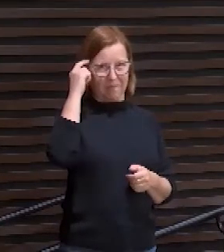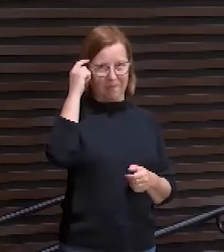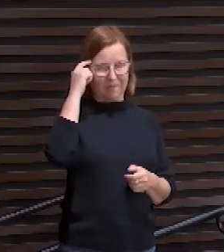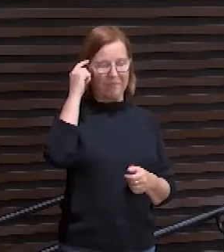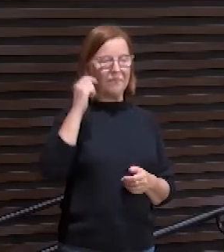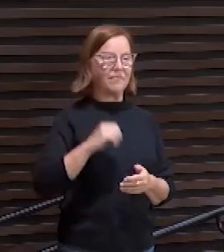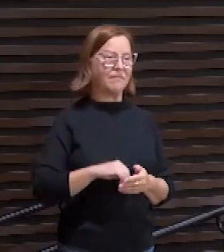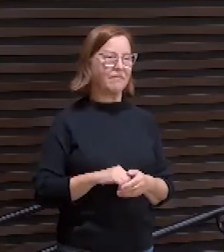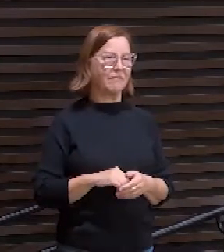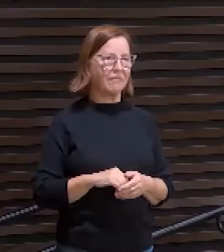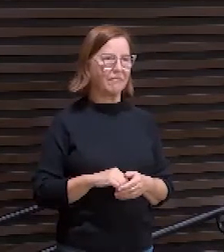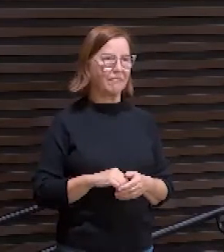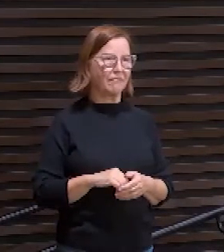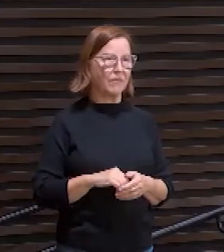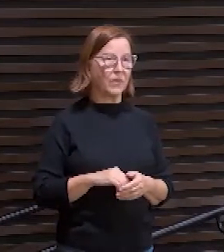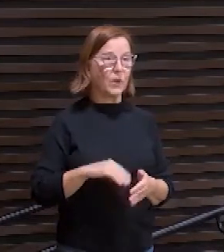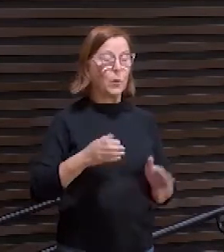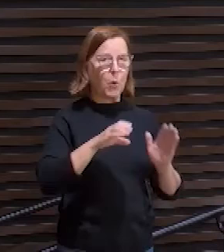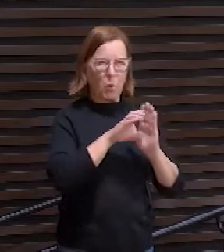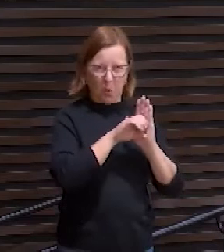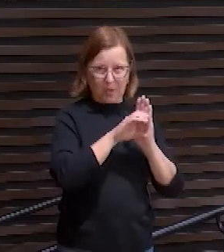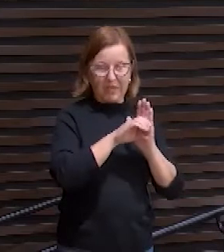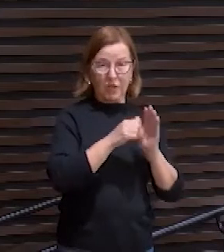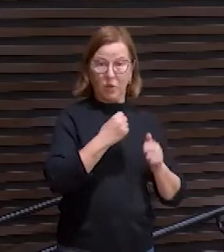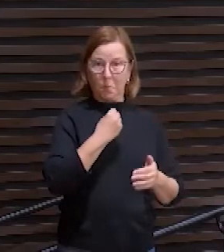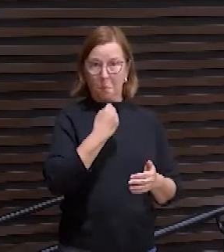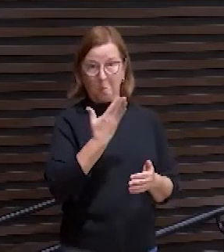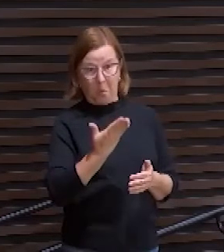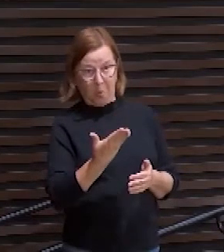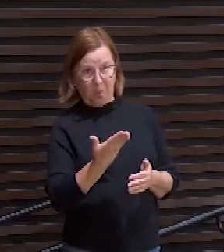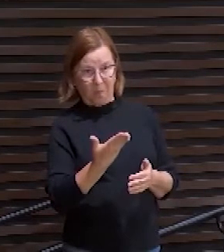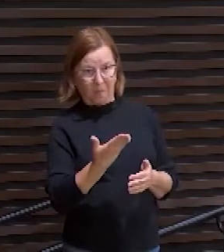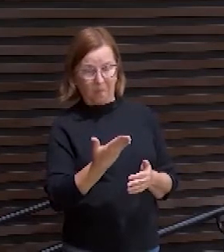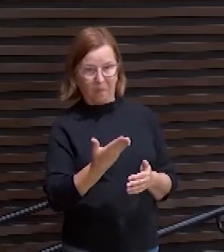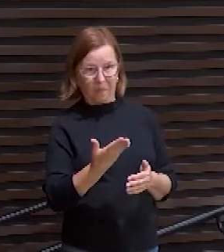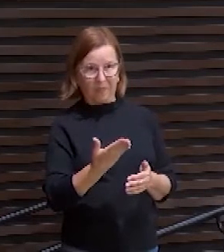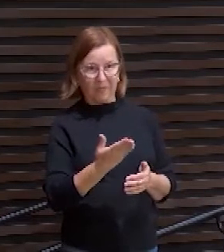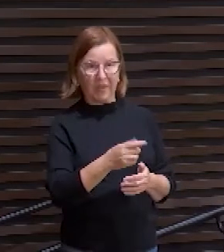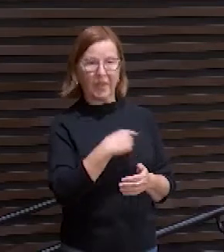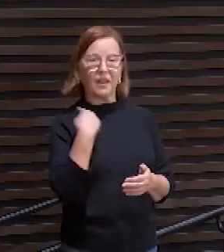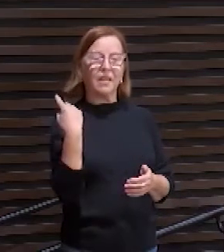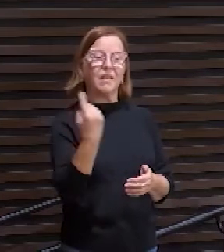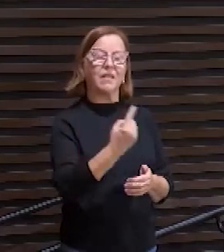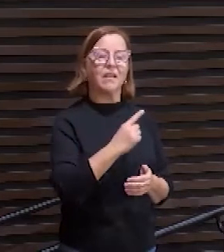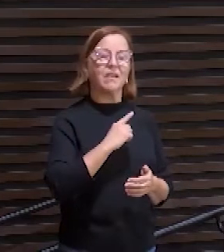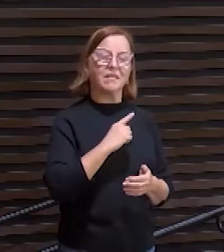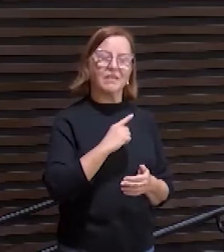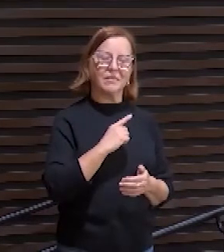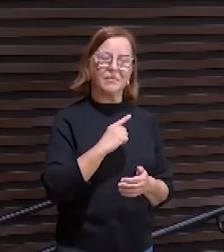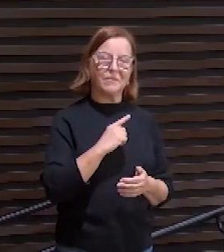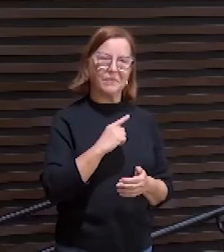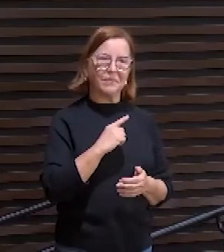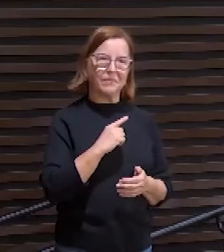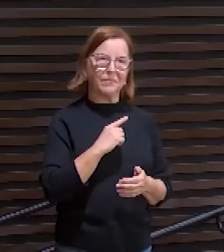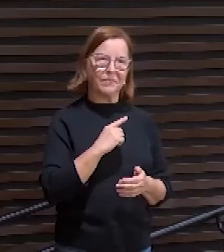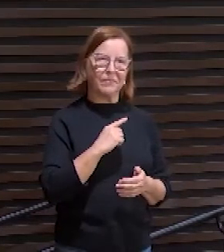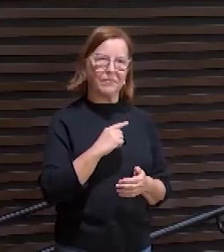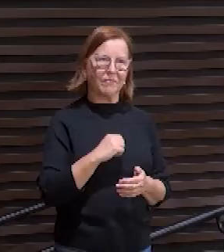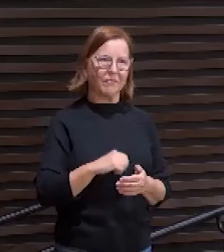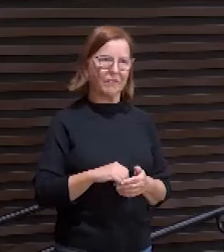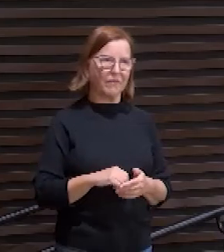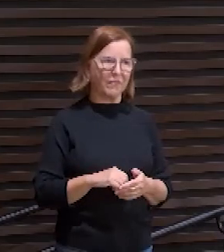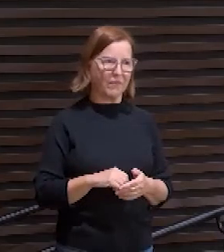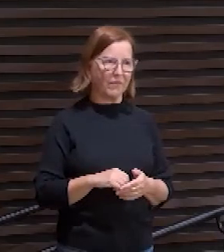Qual é o conceito de bom ou o conceito de bondade que nós temos? Por que nós